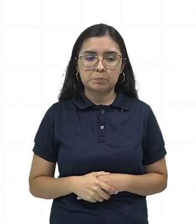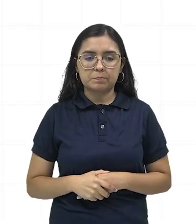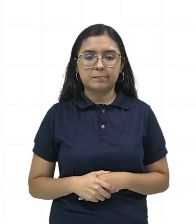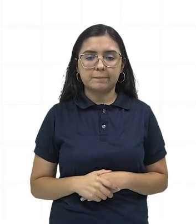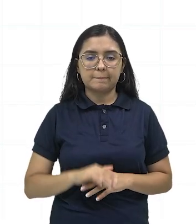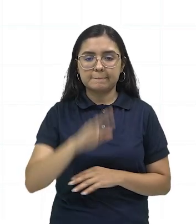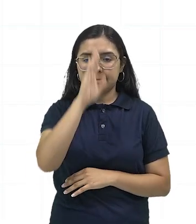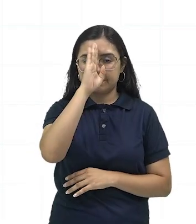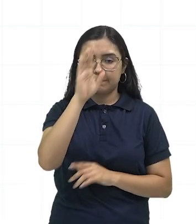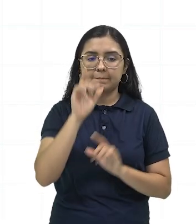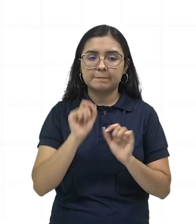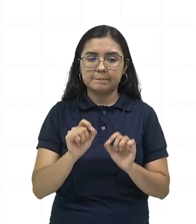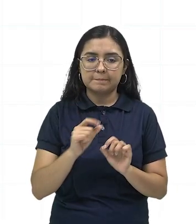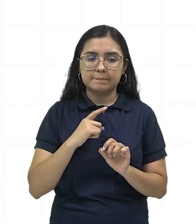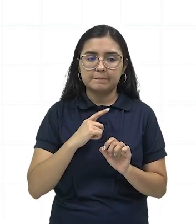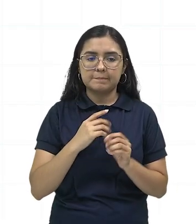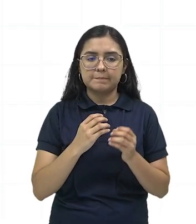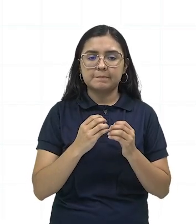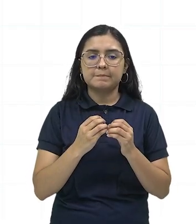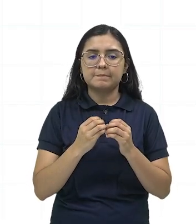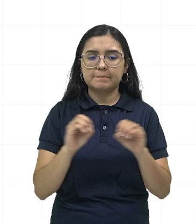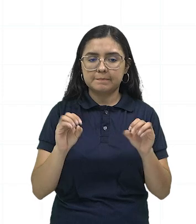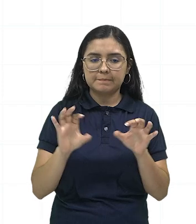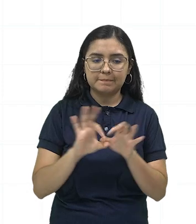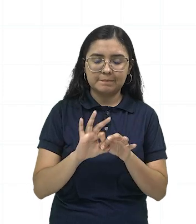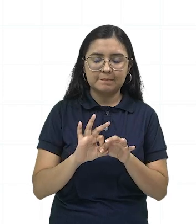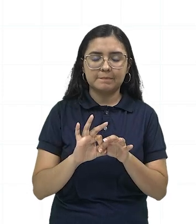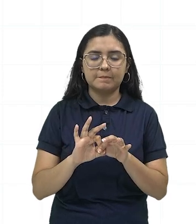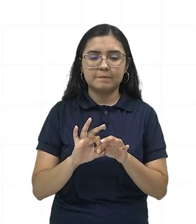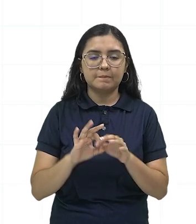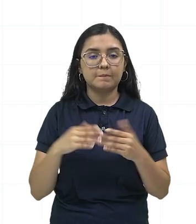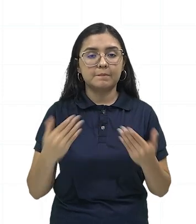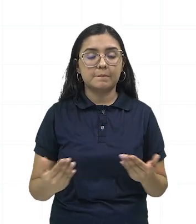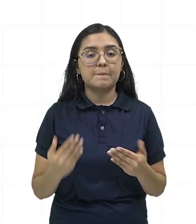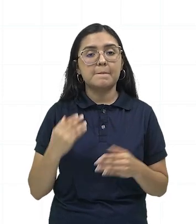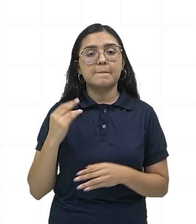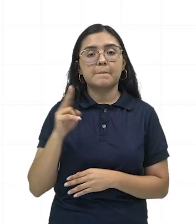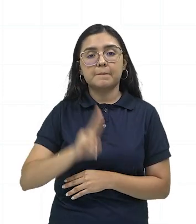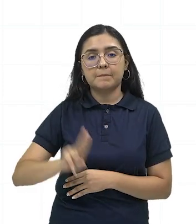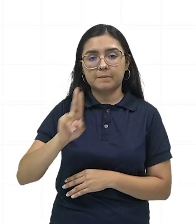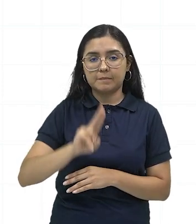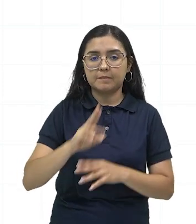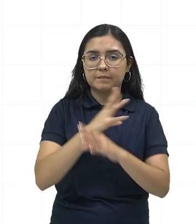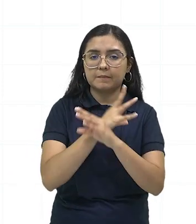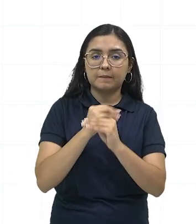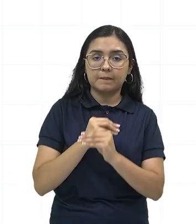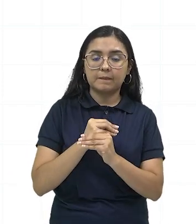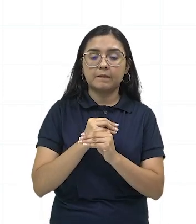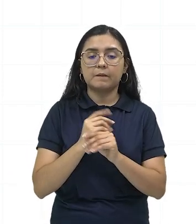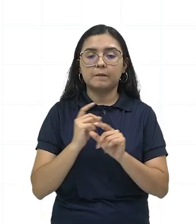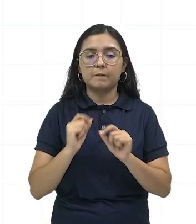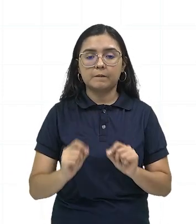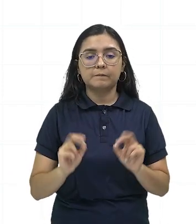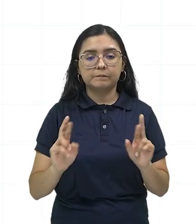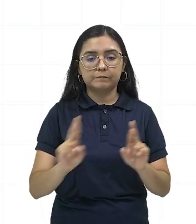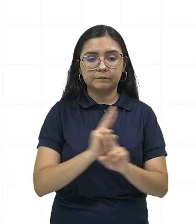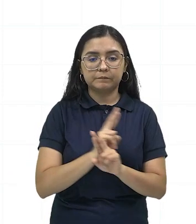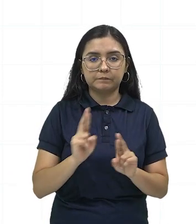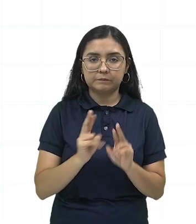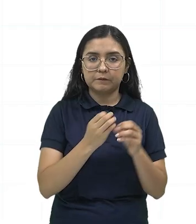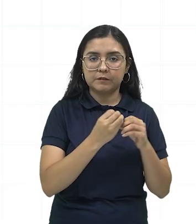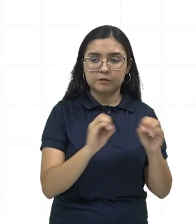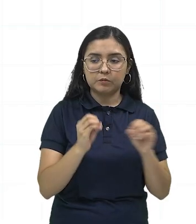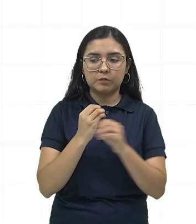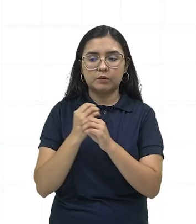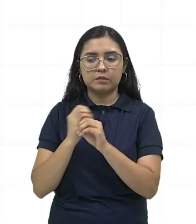frase, principalmente conectar orações. Muitas das vezes a gente usa essas conjunções para fazer essa relação entre as orações e a